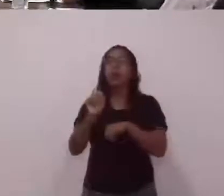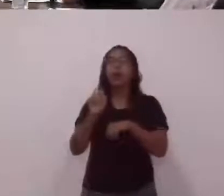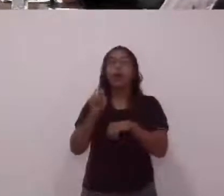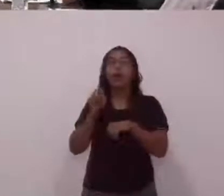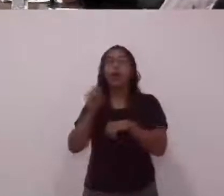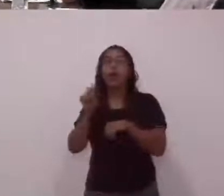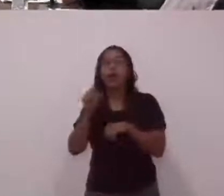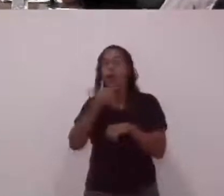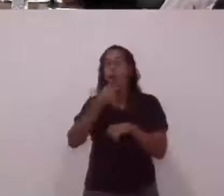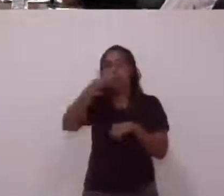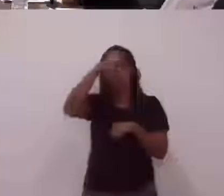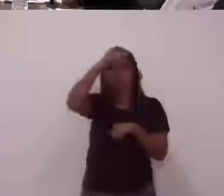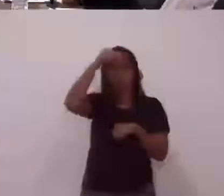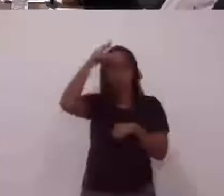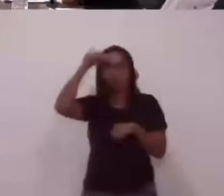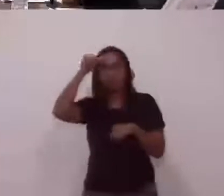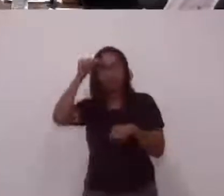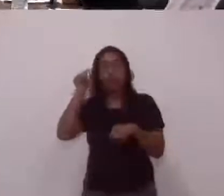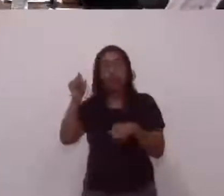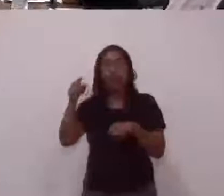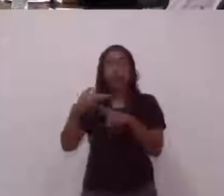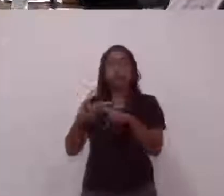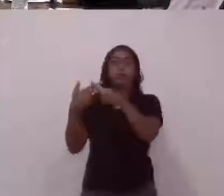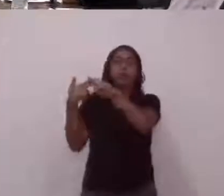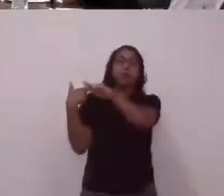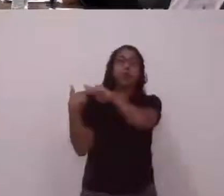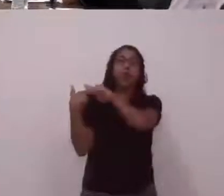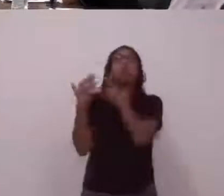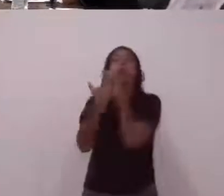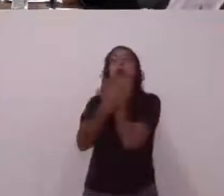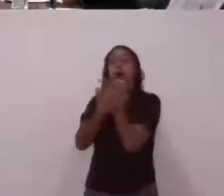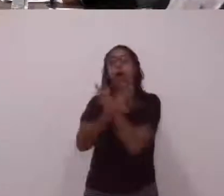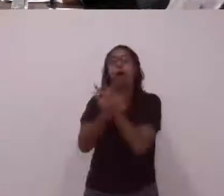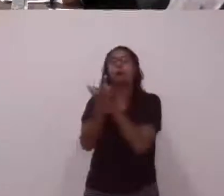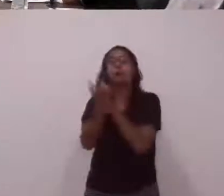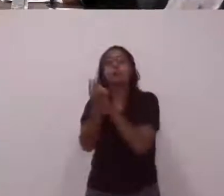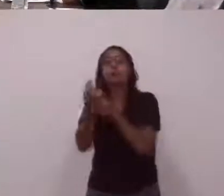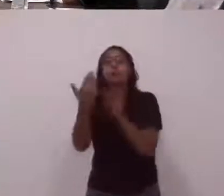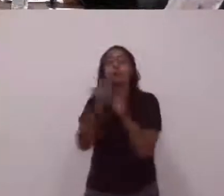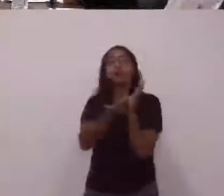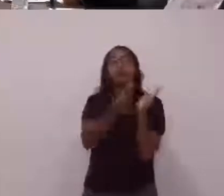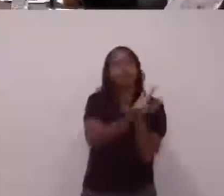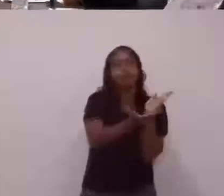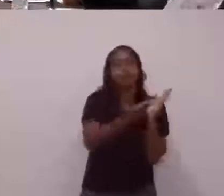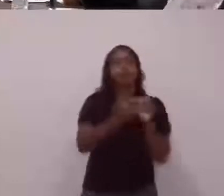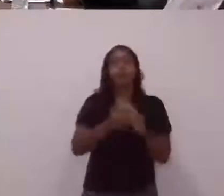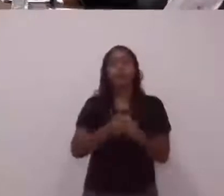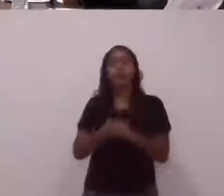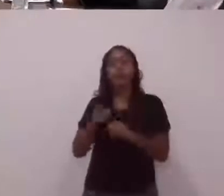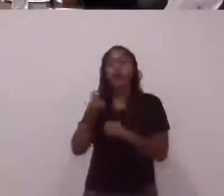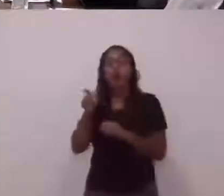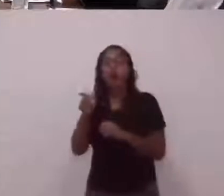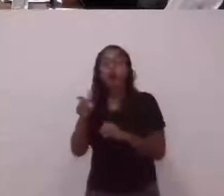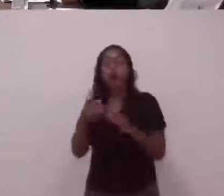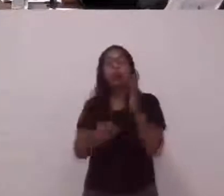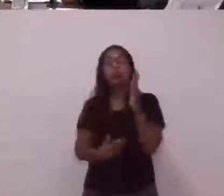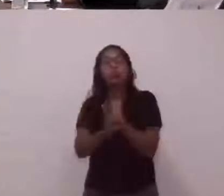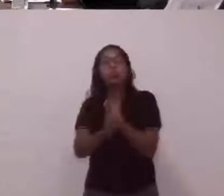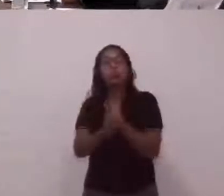responsabilização por ato de improbidade administrativa, com pedido liminar cautelar contra